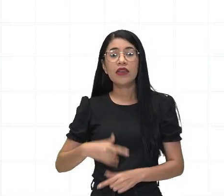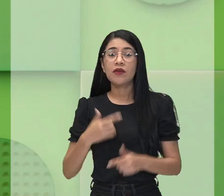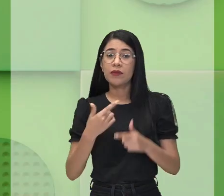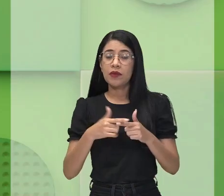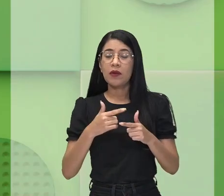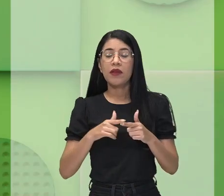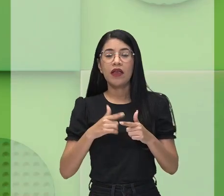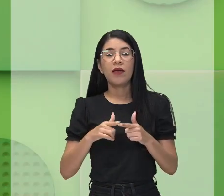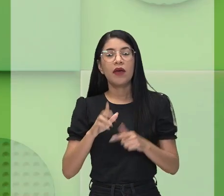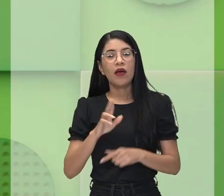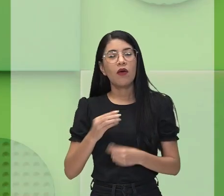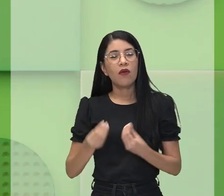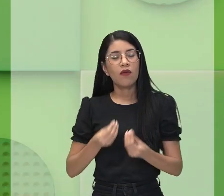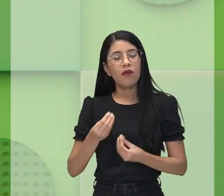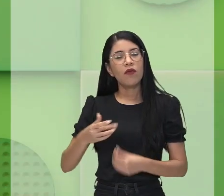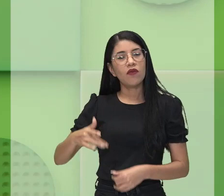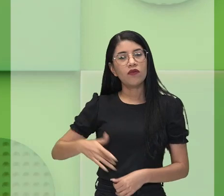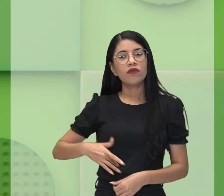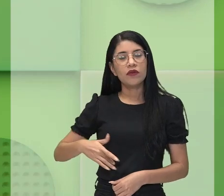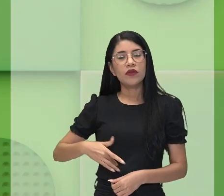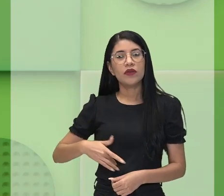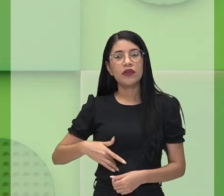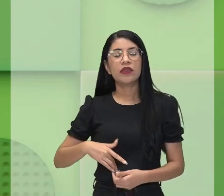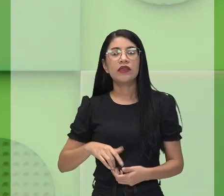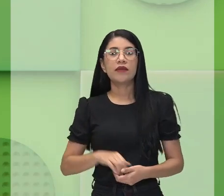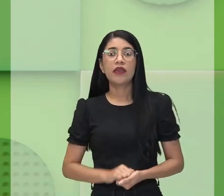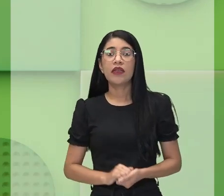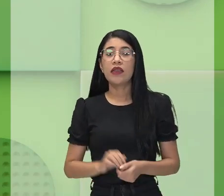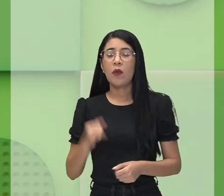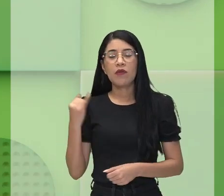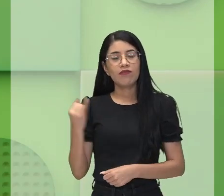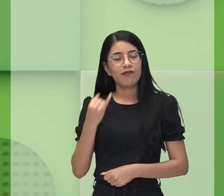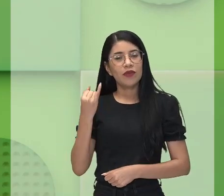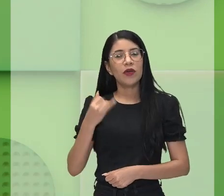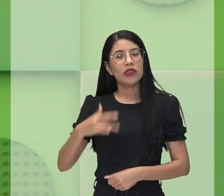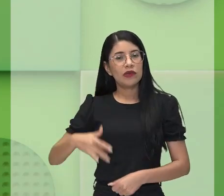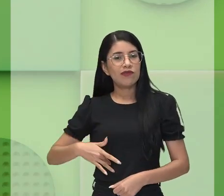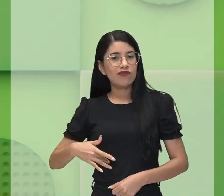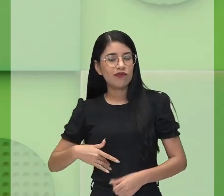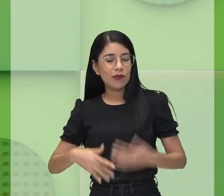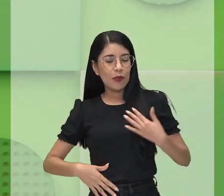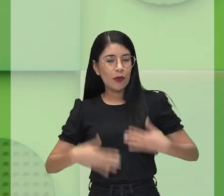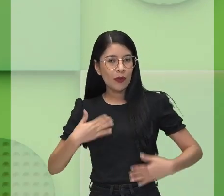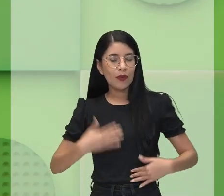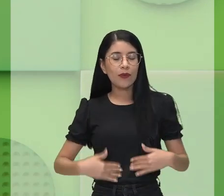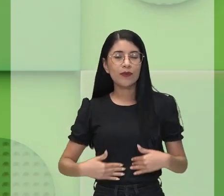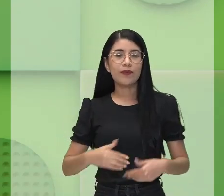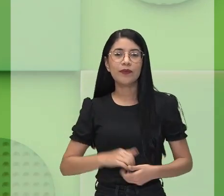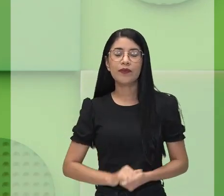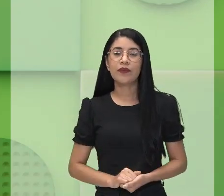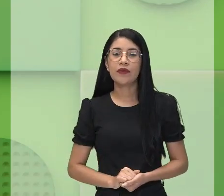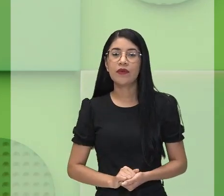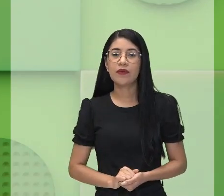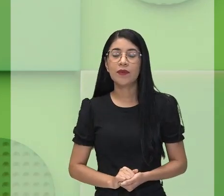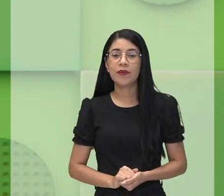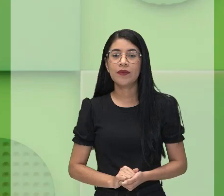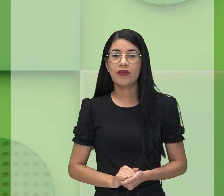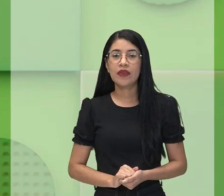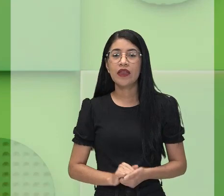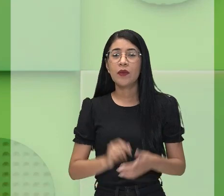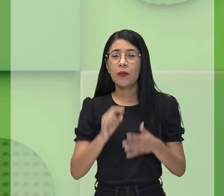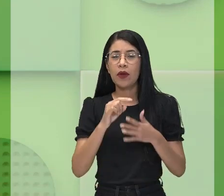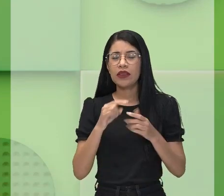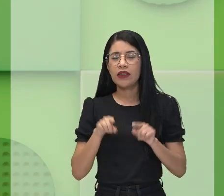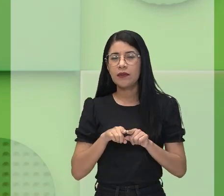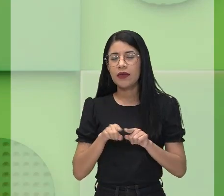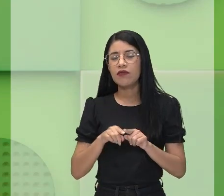prejudicar o funcionamento desse órgão, né? Um órgão importante para o nosso organismo. E o